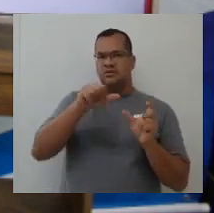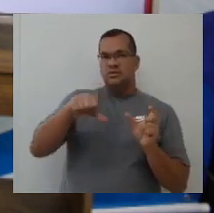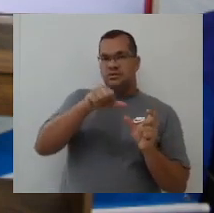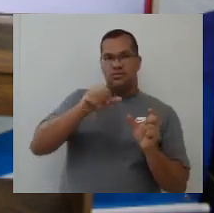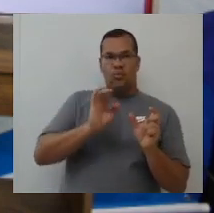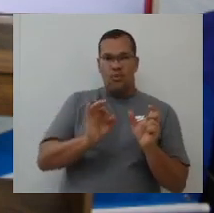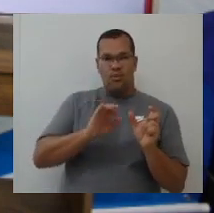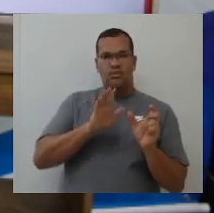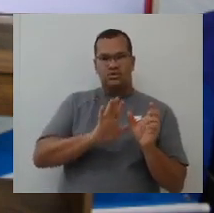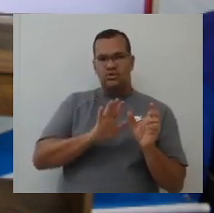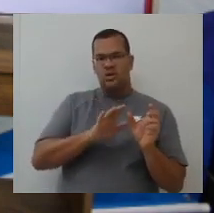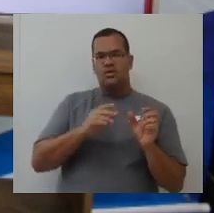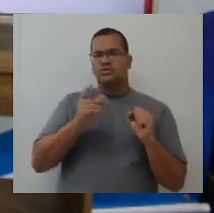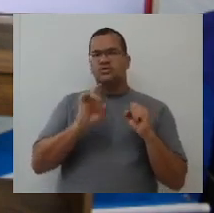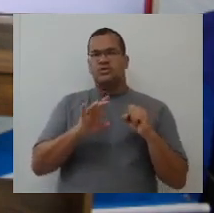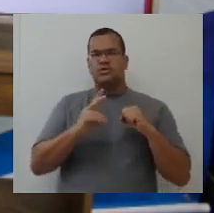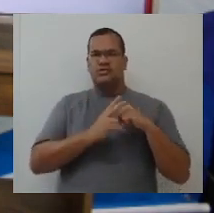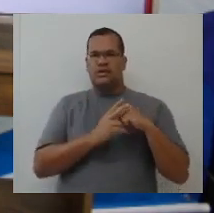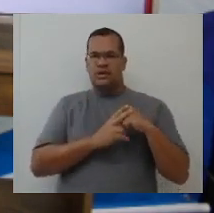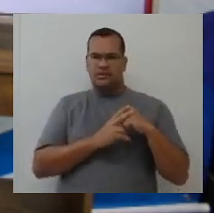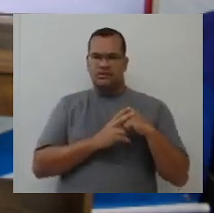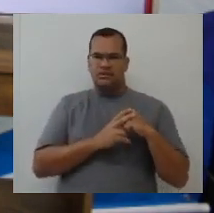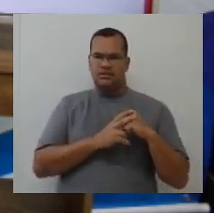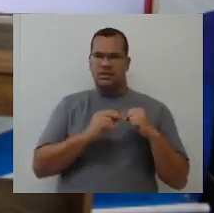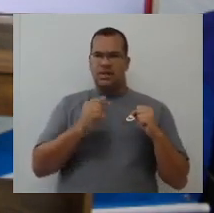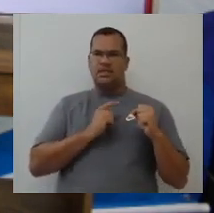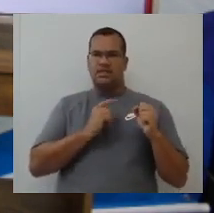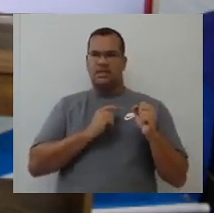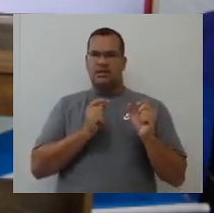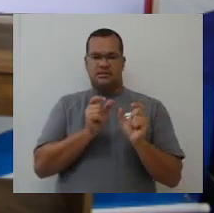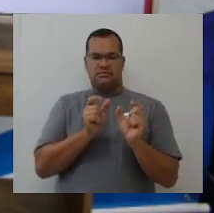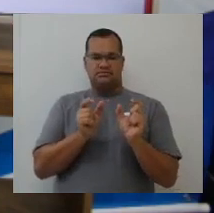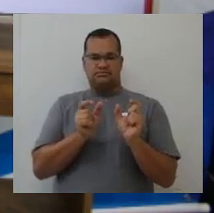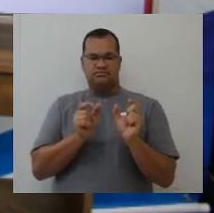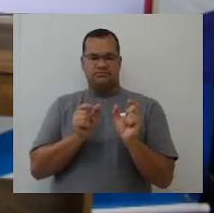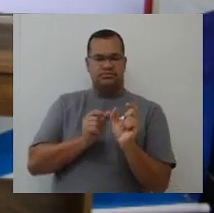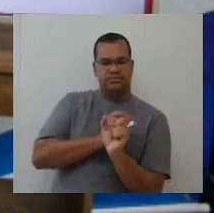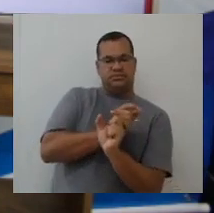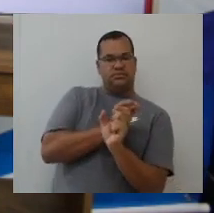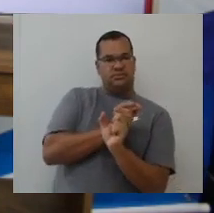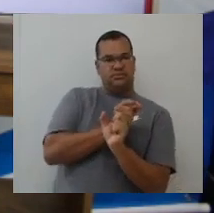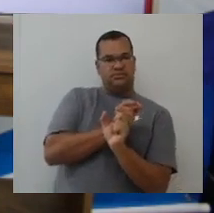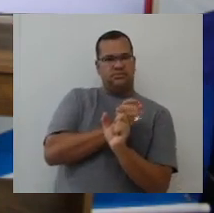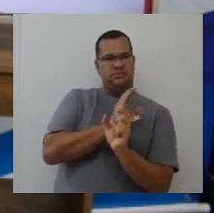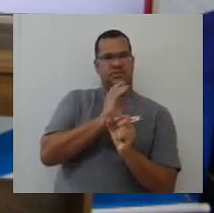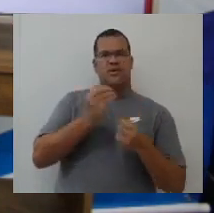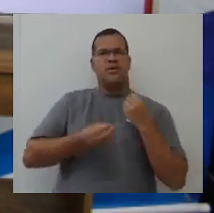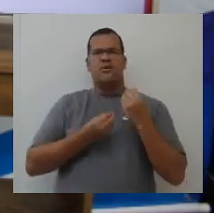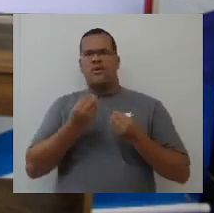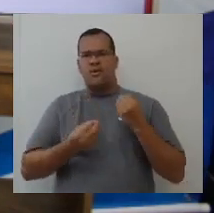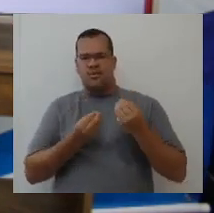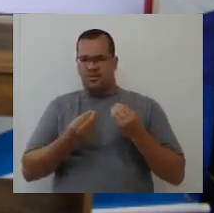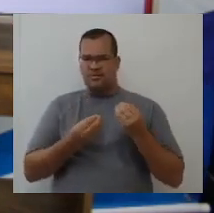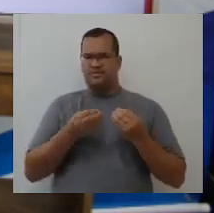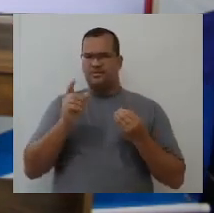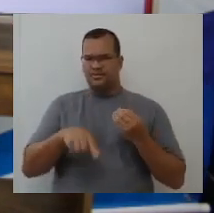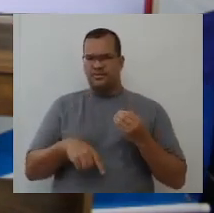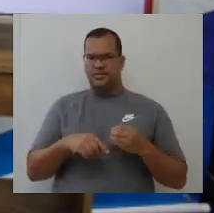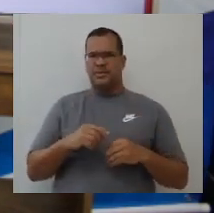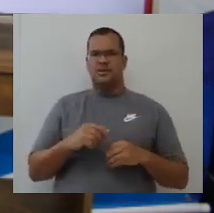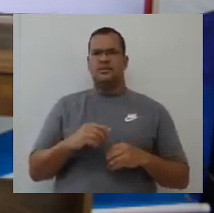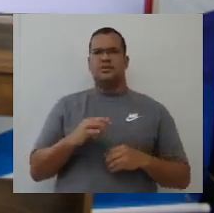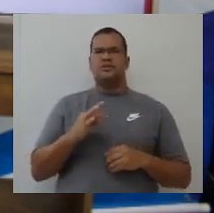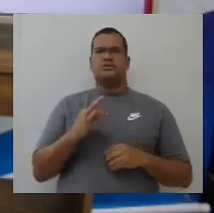conjugado. O que eu tenho que fazer é colocar uma partícula antes do verbo, antes dessa ação. E qual que seria essa partícula? Seria o